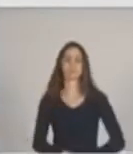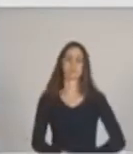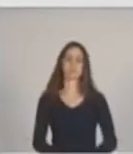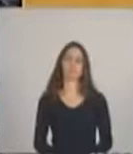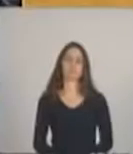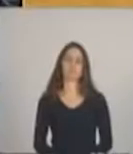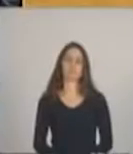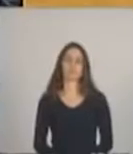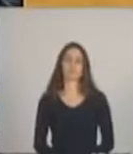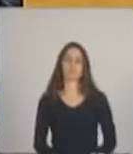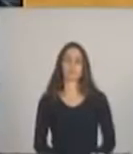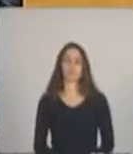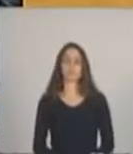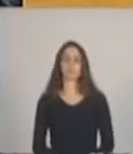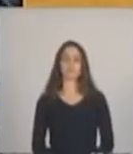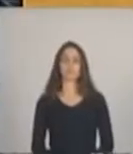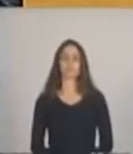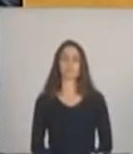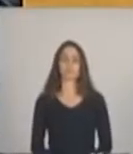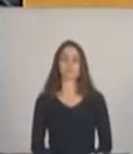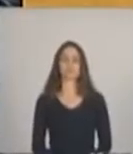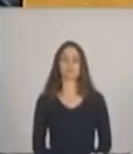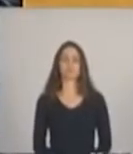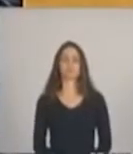Deputada Raquel.